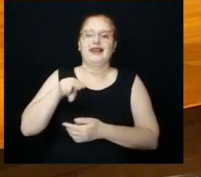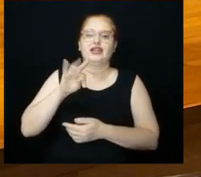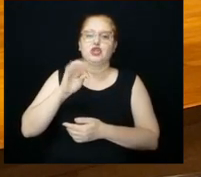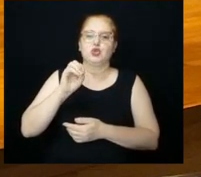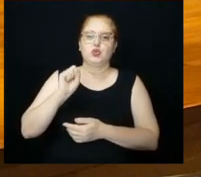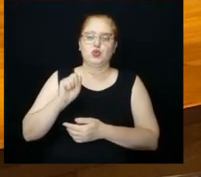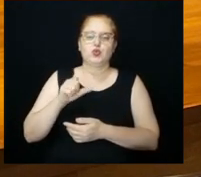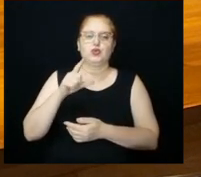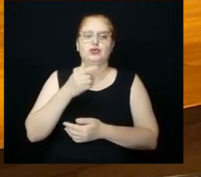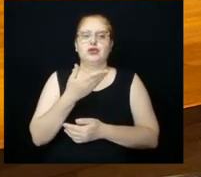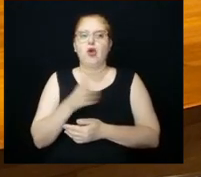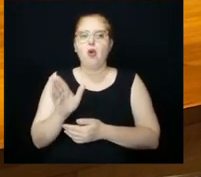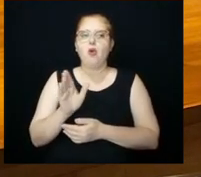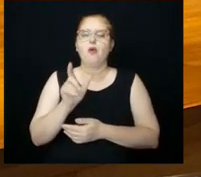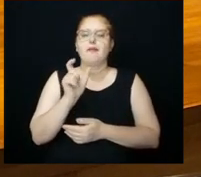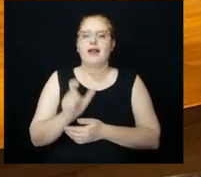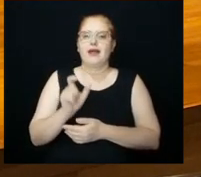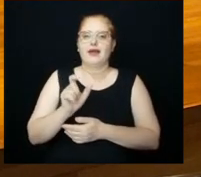depois